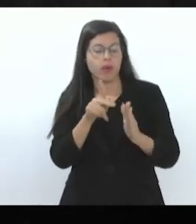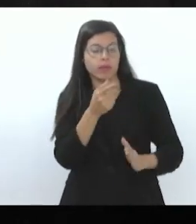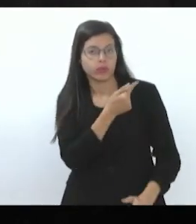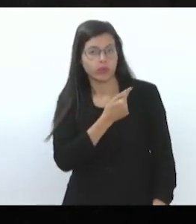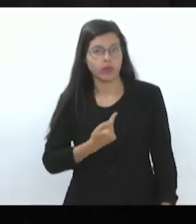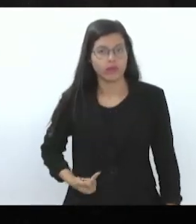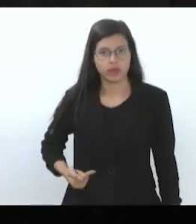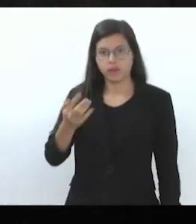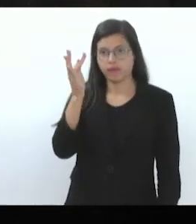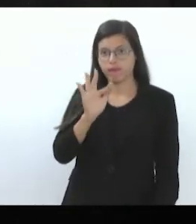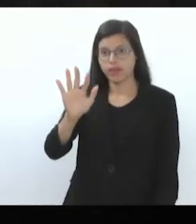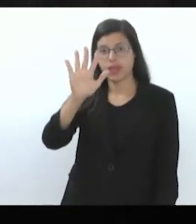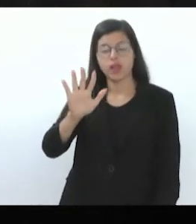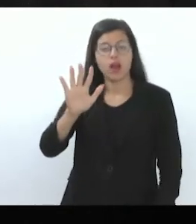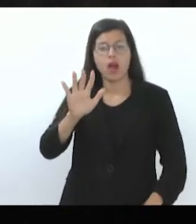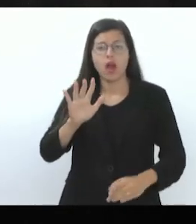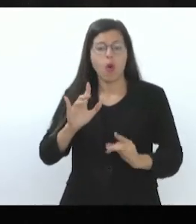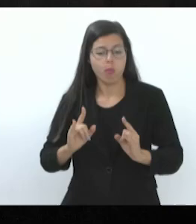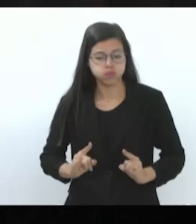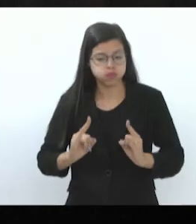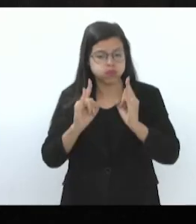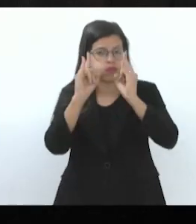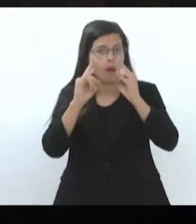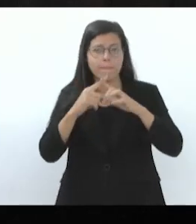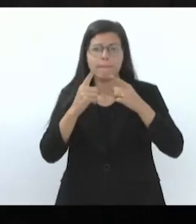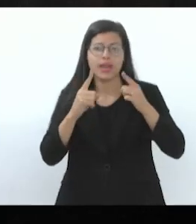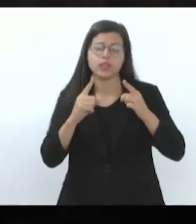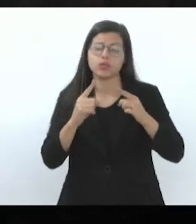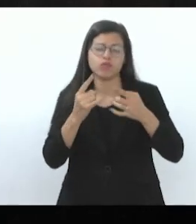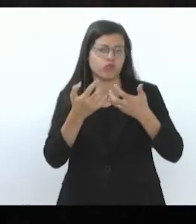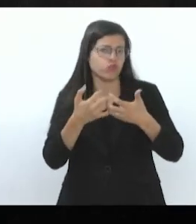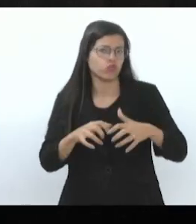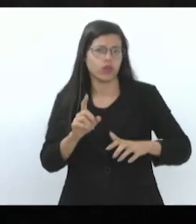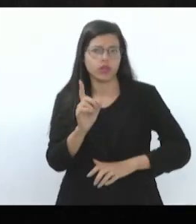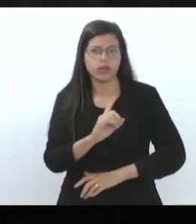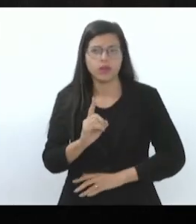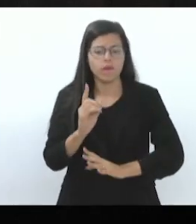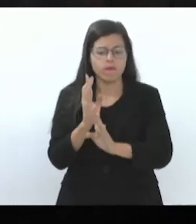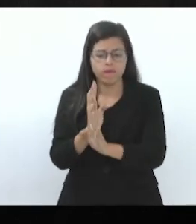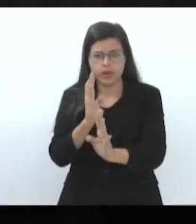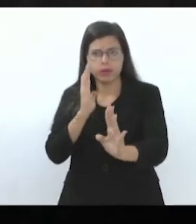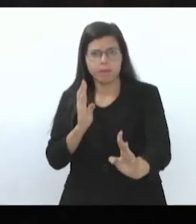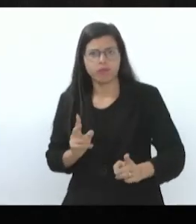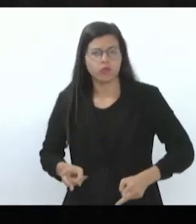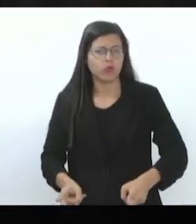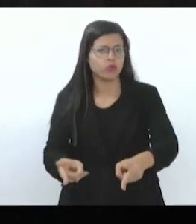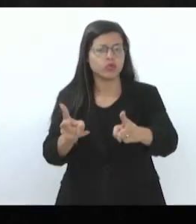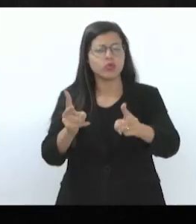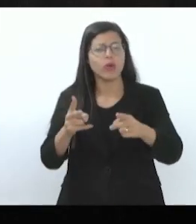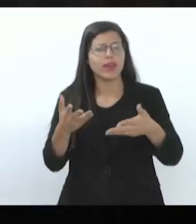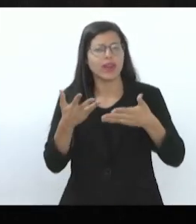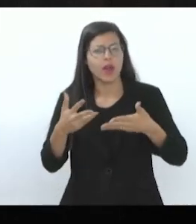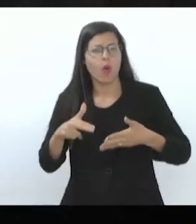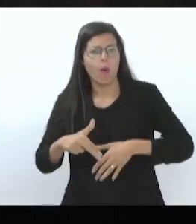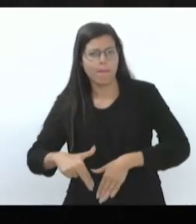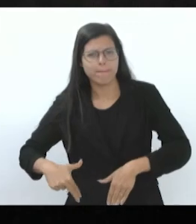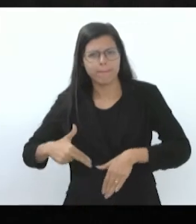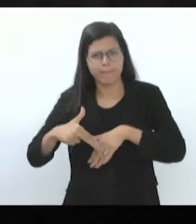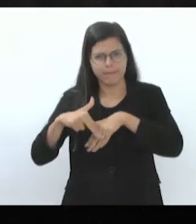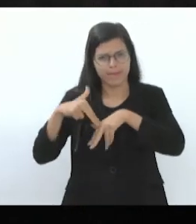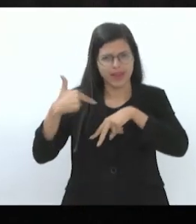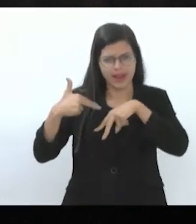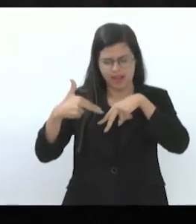gigantesco, mas que não funciona. A fila é imensa para quem quer operar quadril, quer operar fêmur ou qualquer tipo de